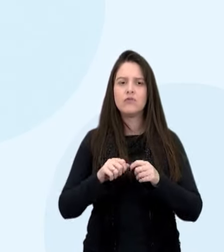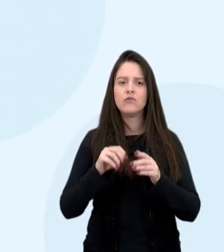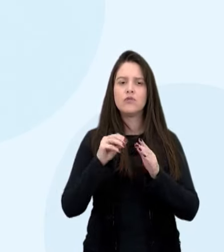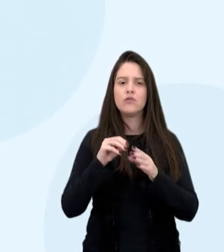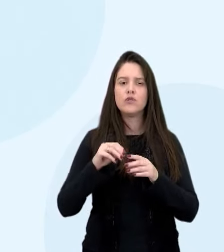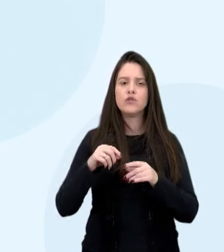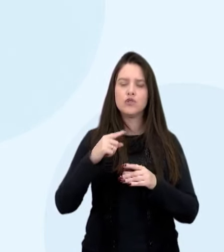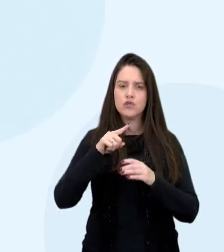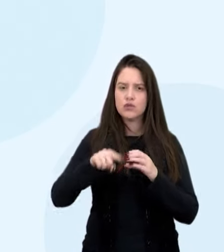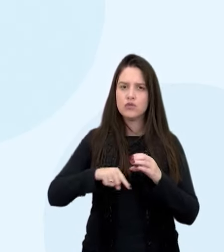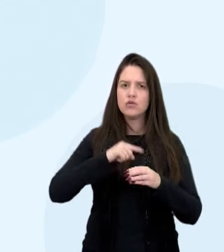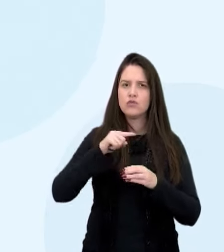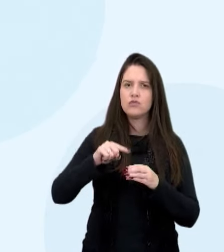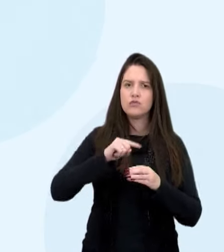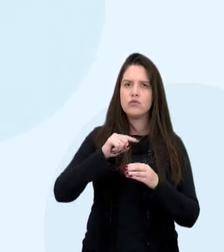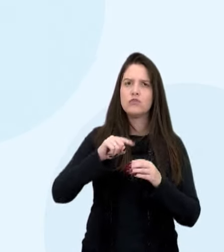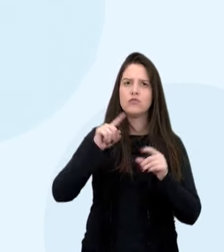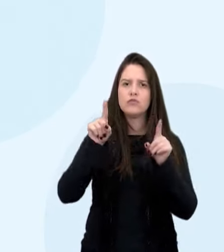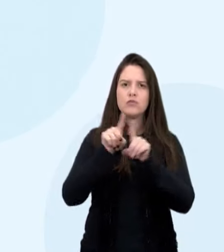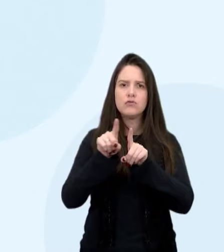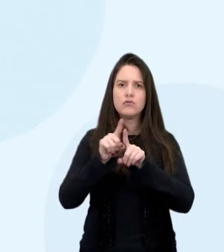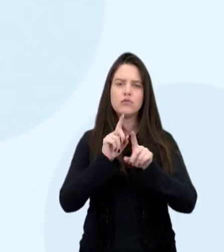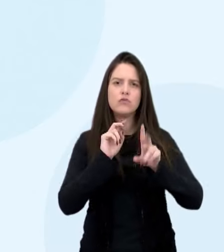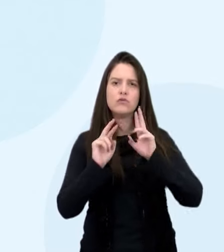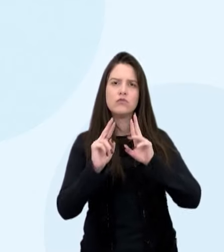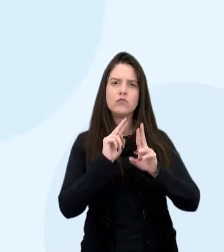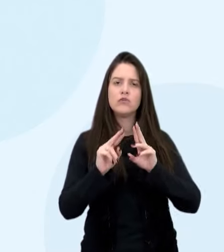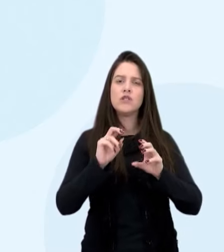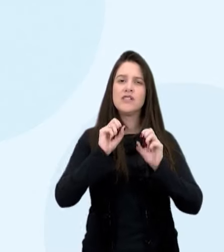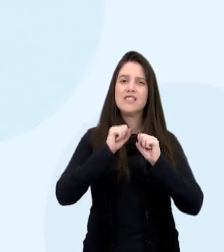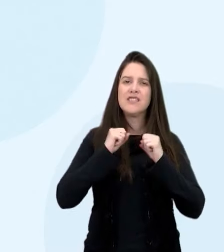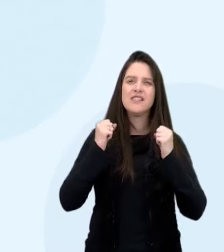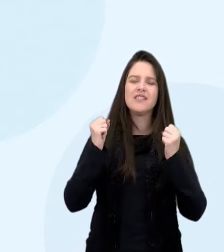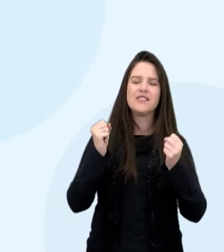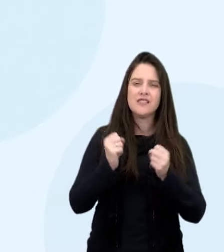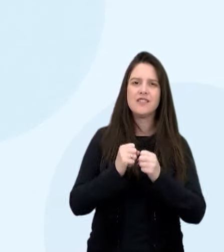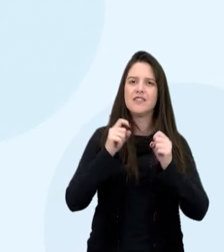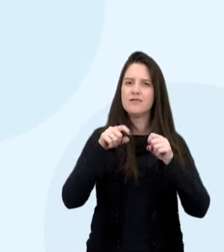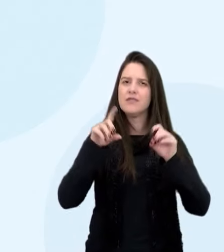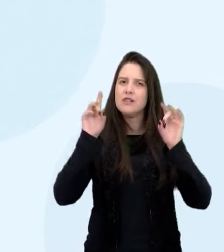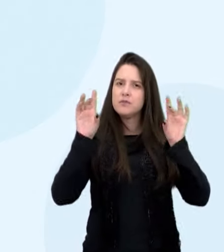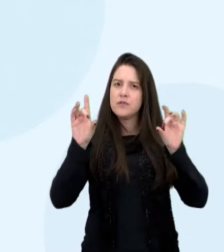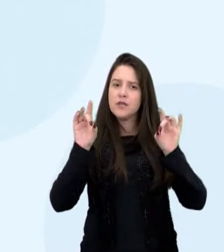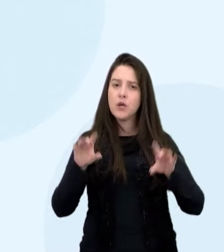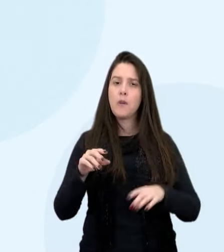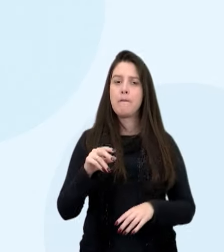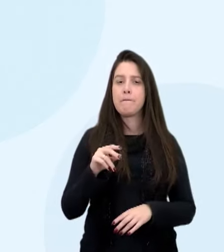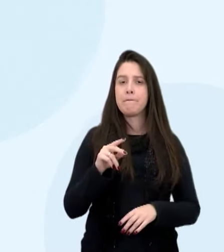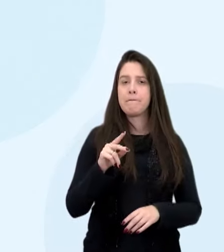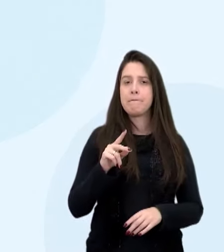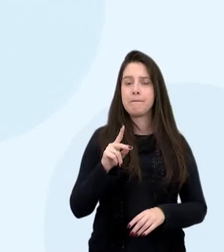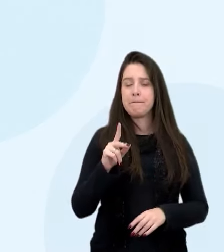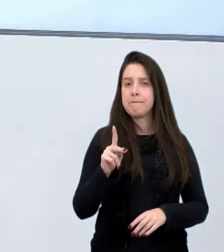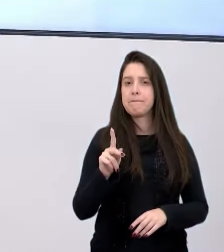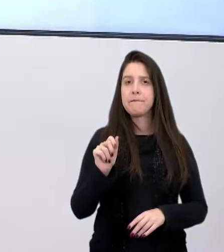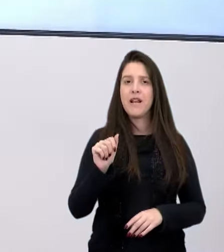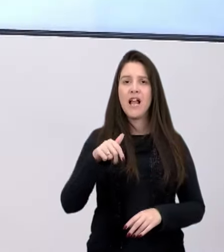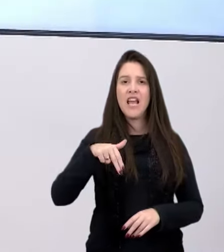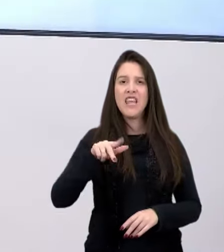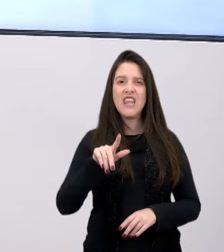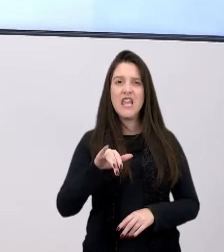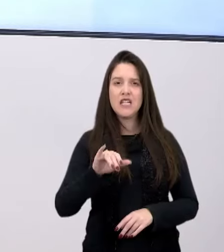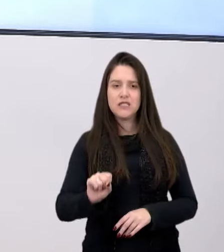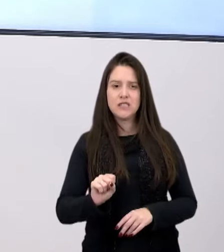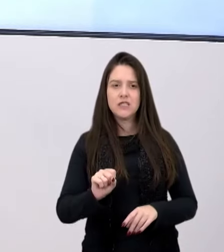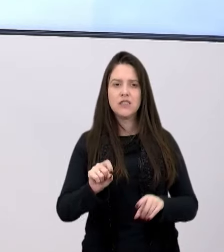A gente vai ter a liberação pelo nosso sistema digestório e especificamente pelo pâncreas, a gente vai ter a liberação de cada vez